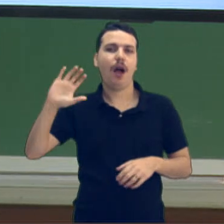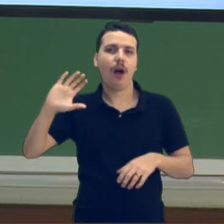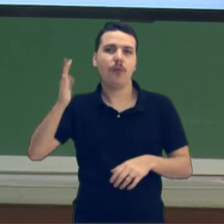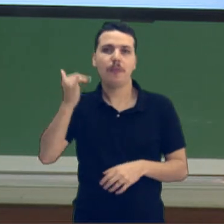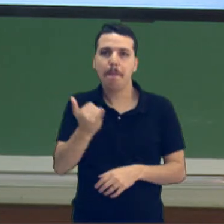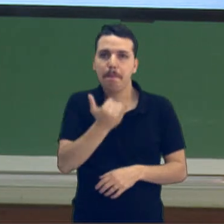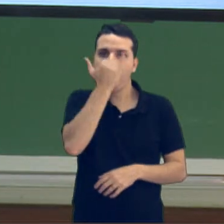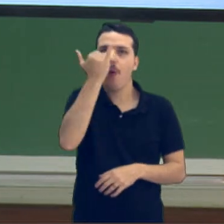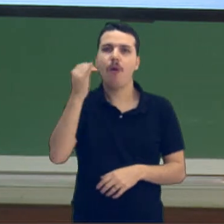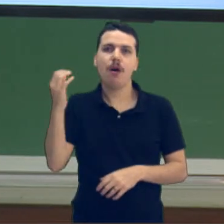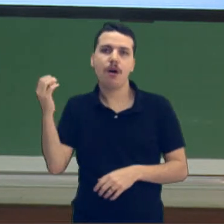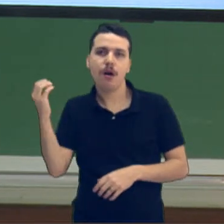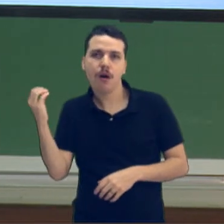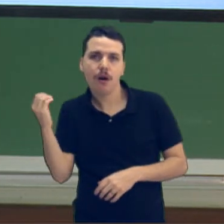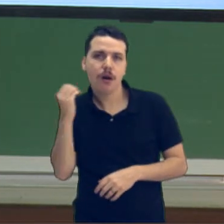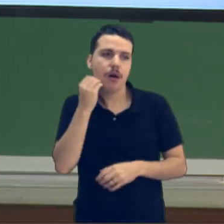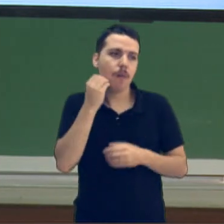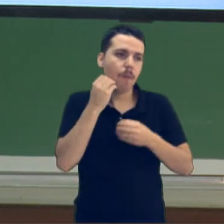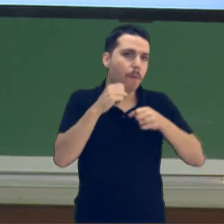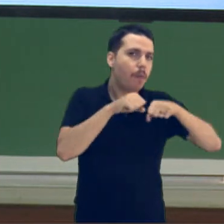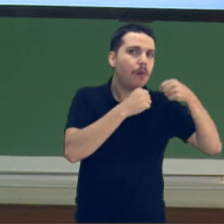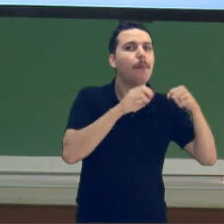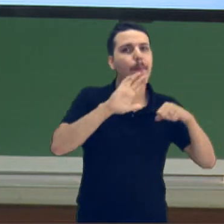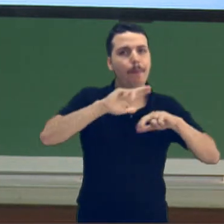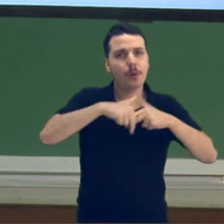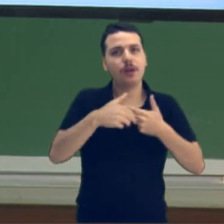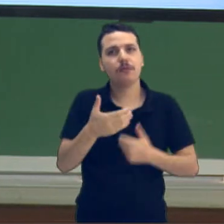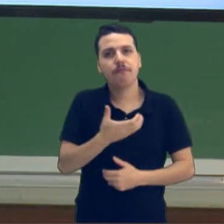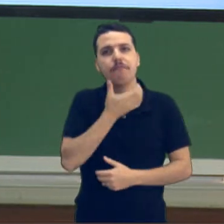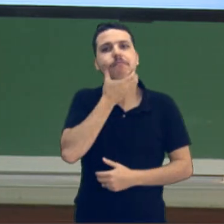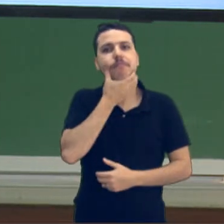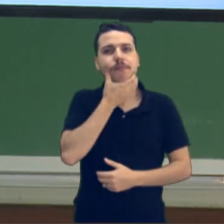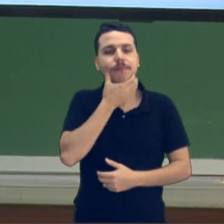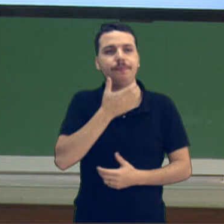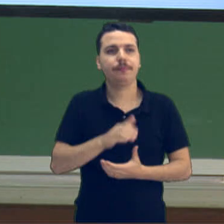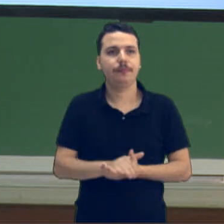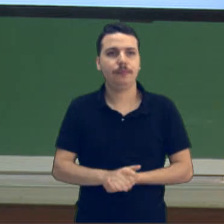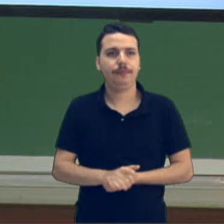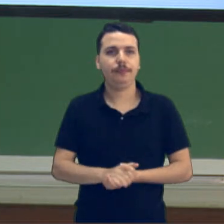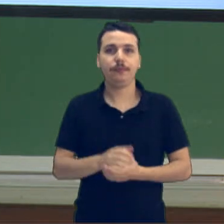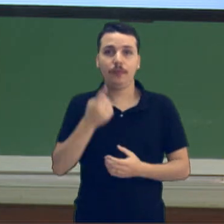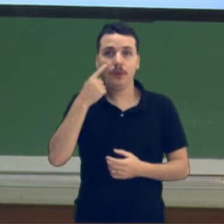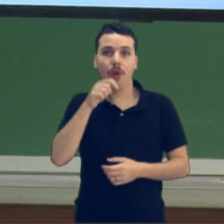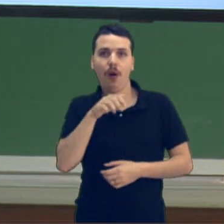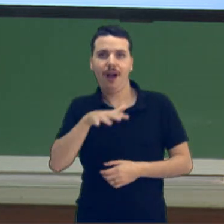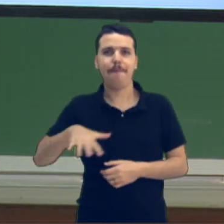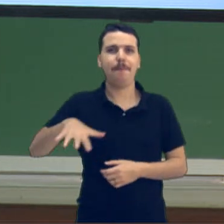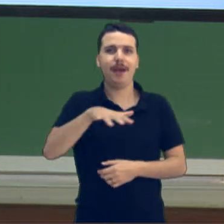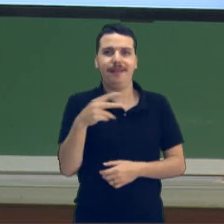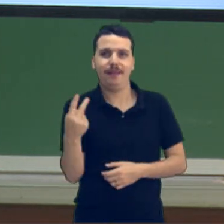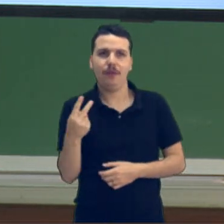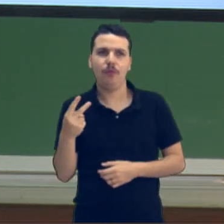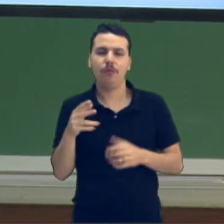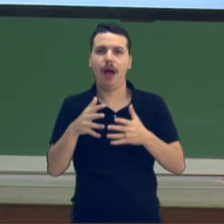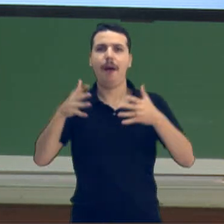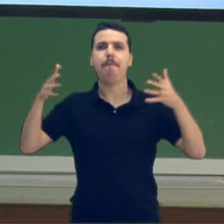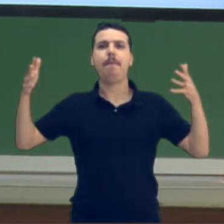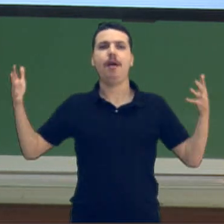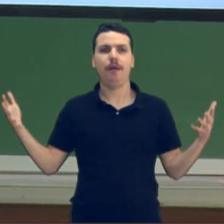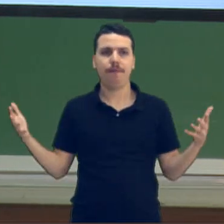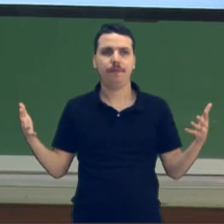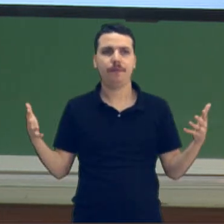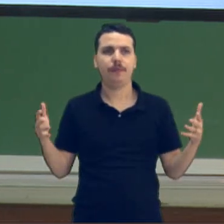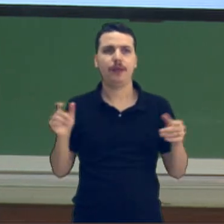que os atletas, né, se protegem. Então, a gente percebe aqui um ambiente bem amplo, né? E aqui